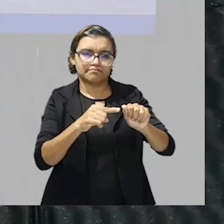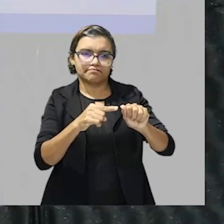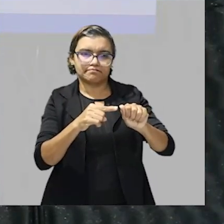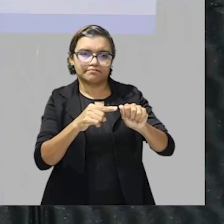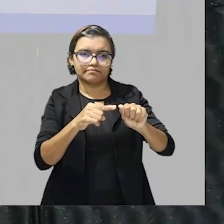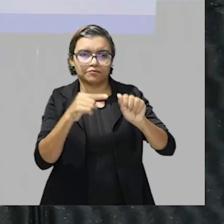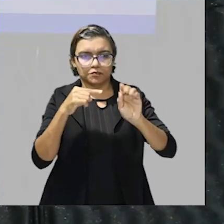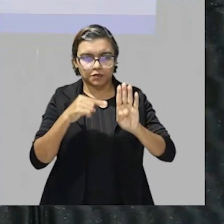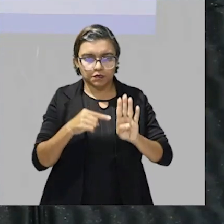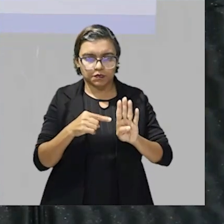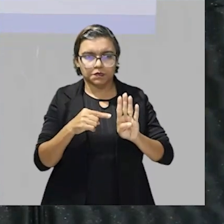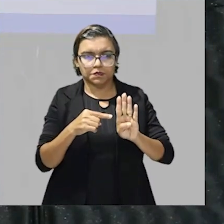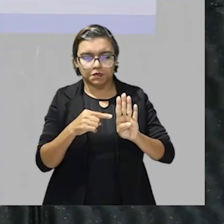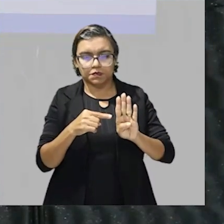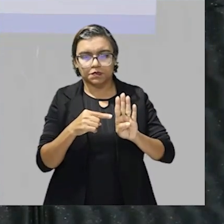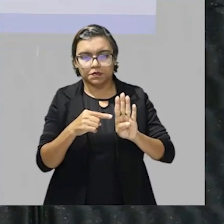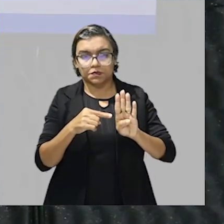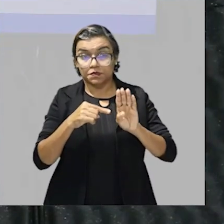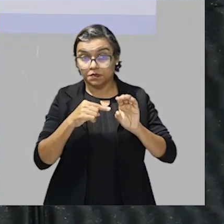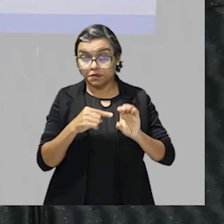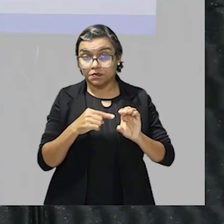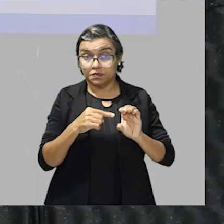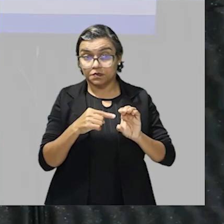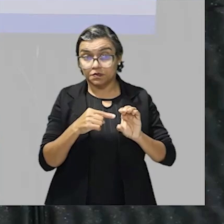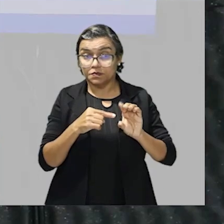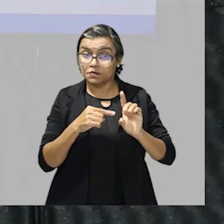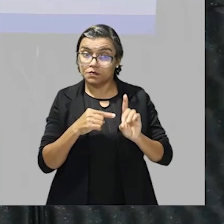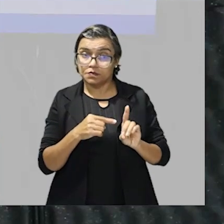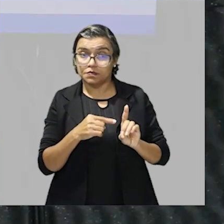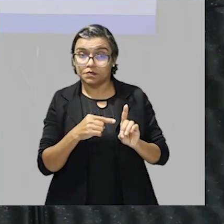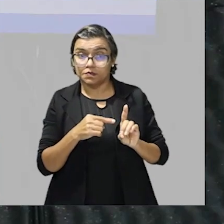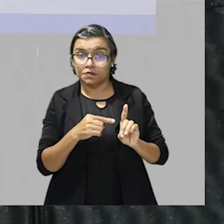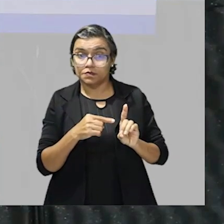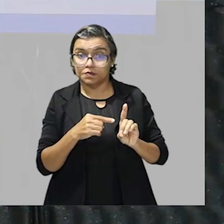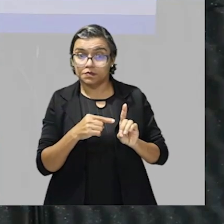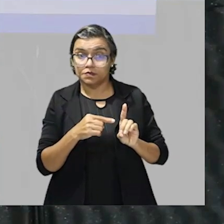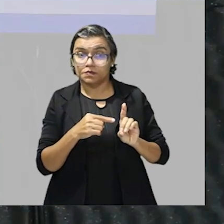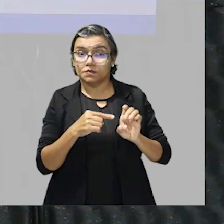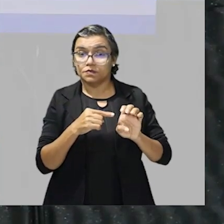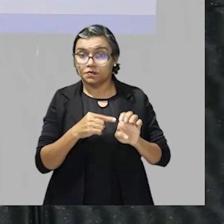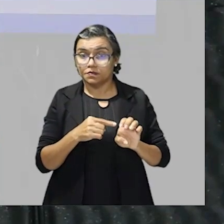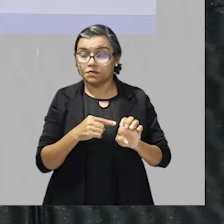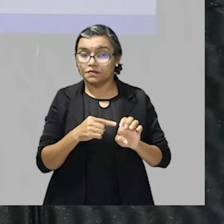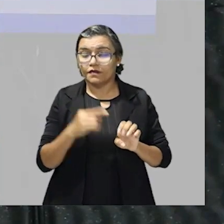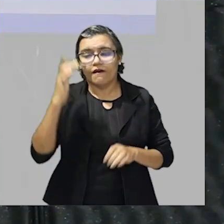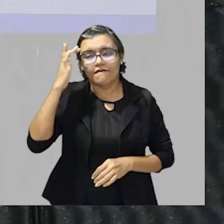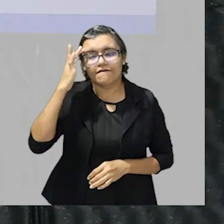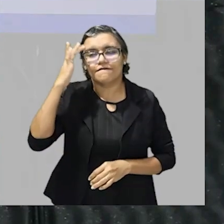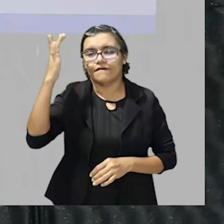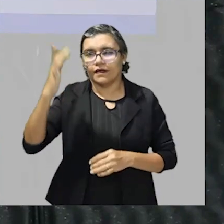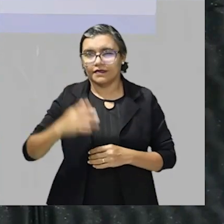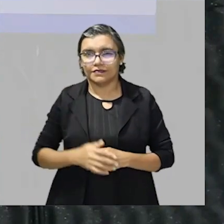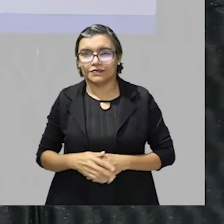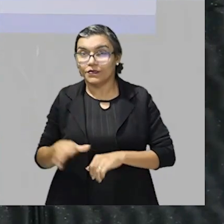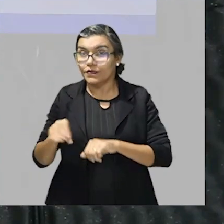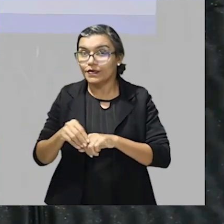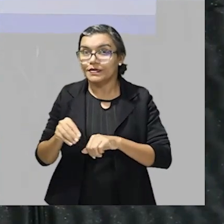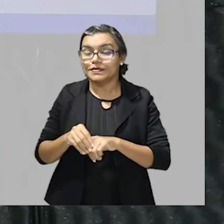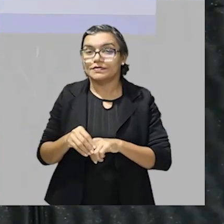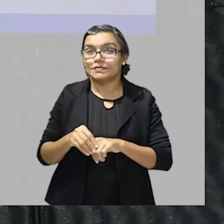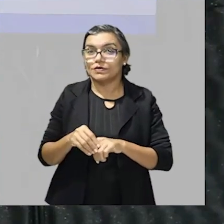que eu quero e quando eu estiver mais triste eu vou me embora para Sagrada fácil demais conhecimento dramático